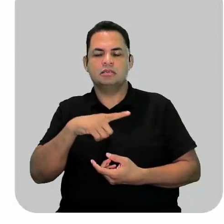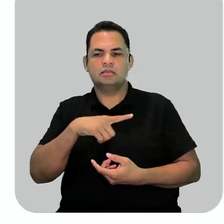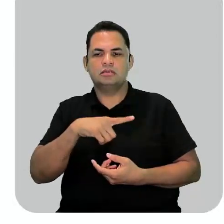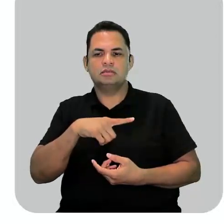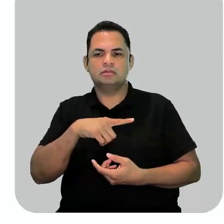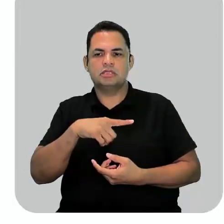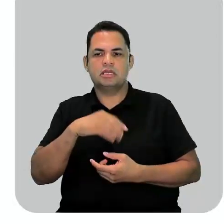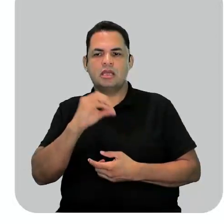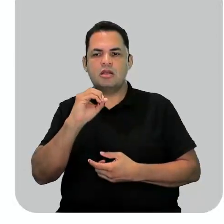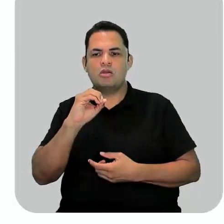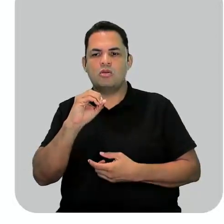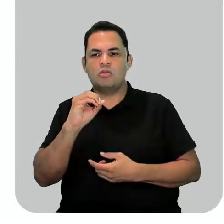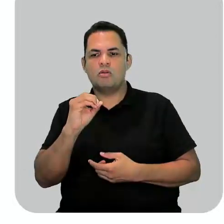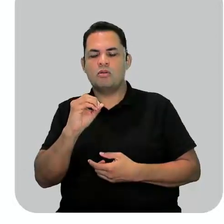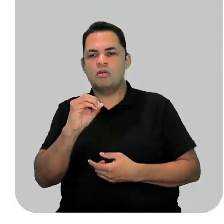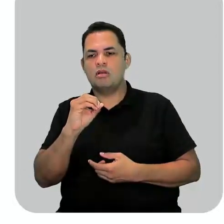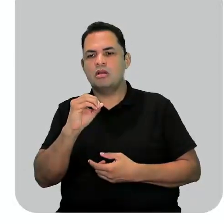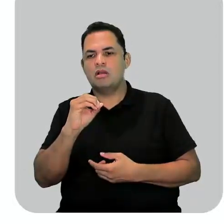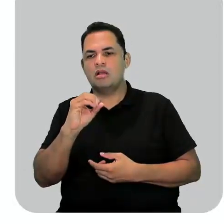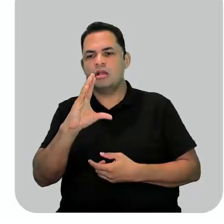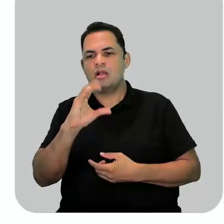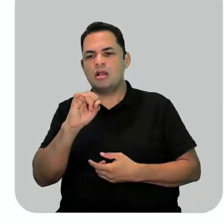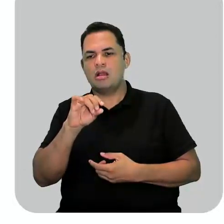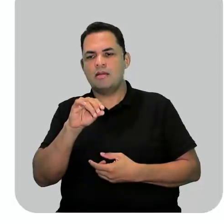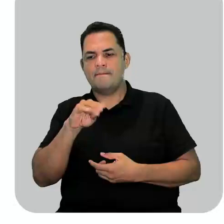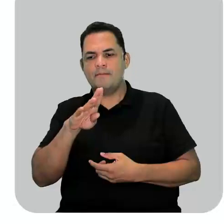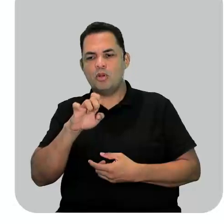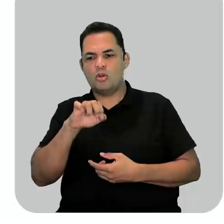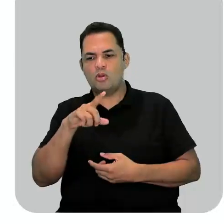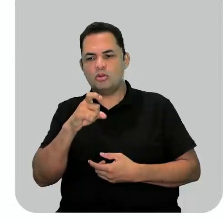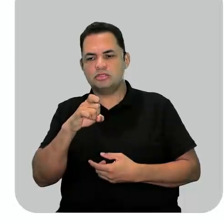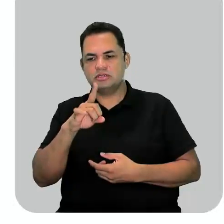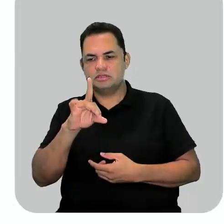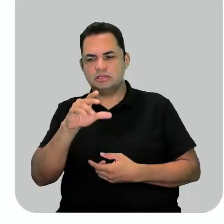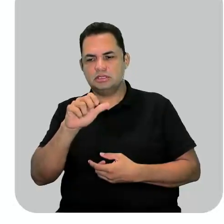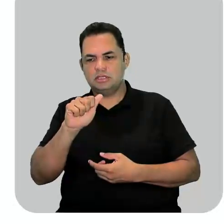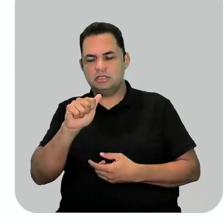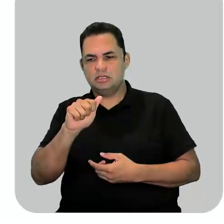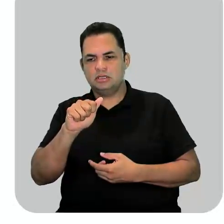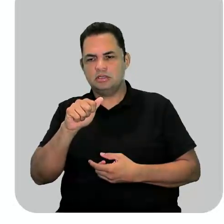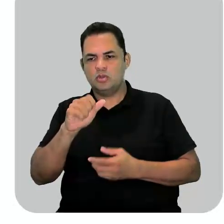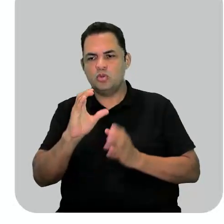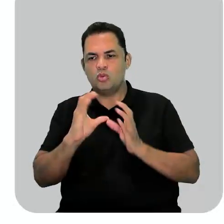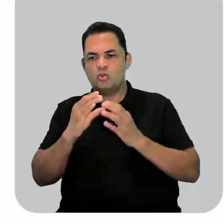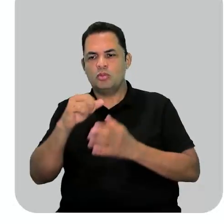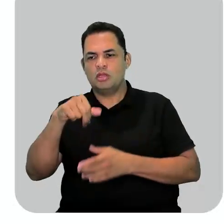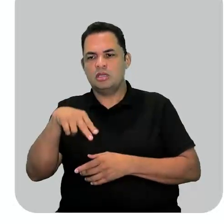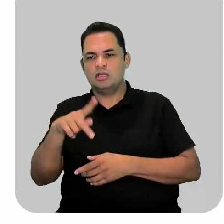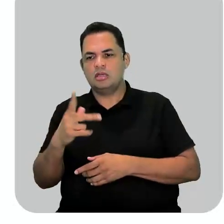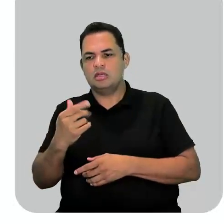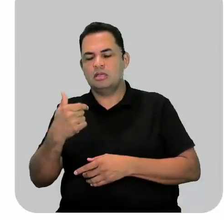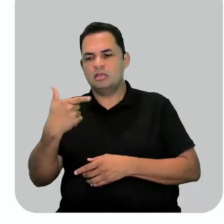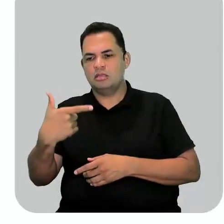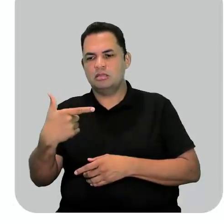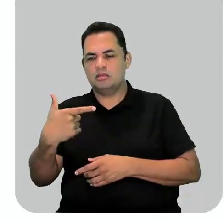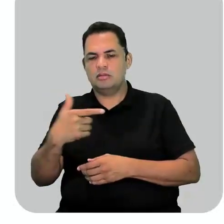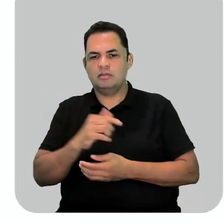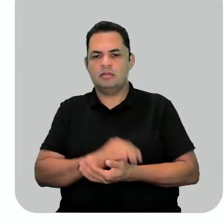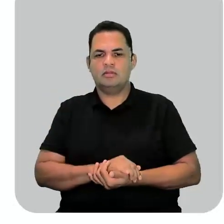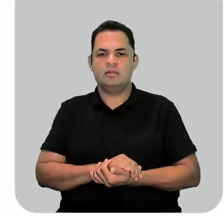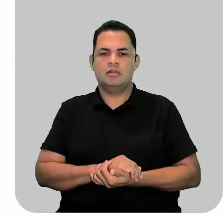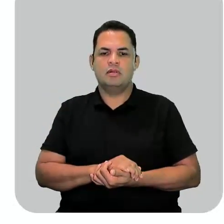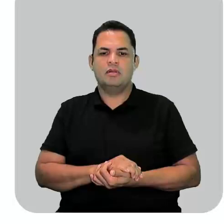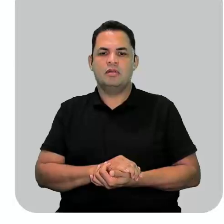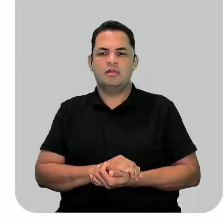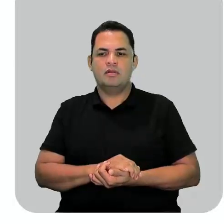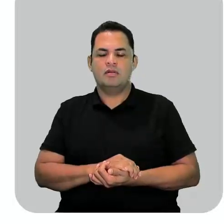a carboxila e aqui um grupo NH2. Ou NH, ou ainda só o